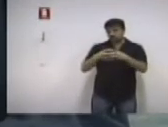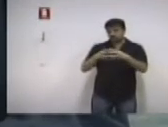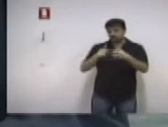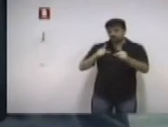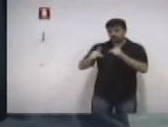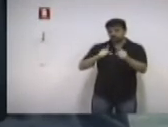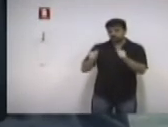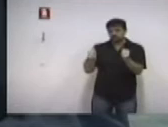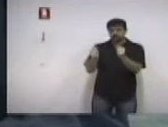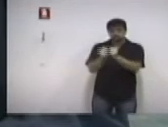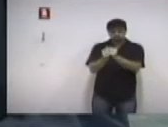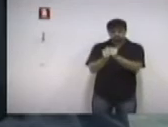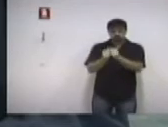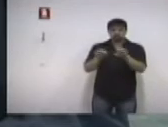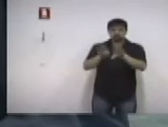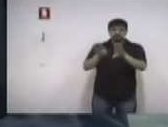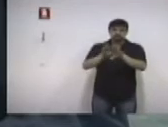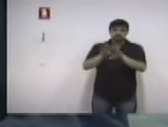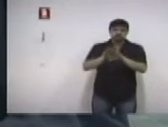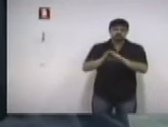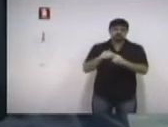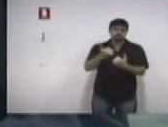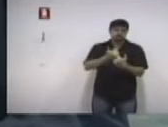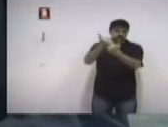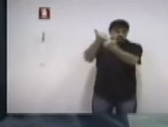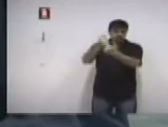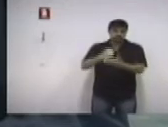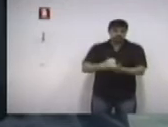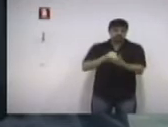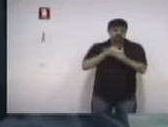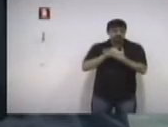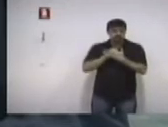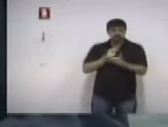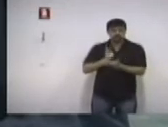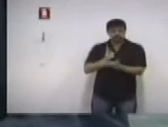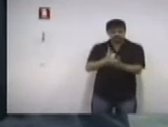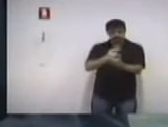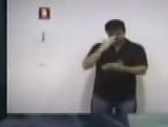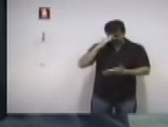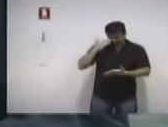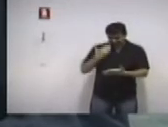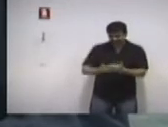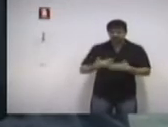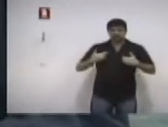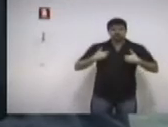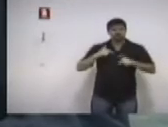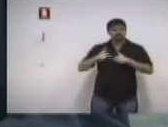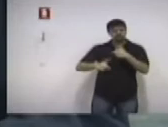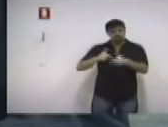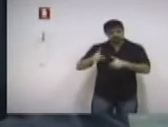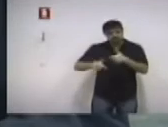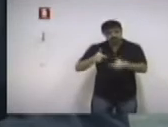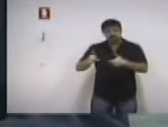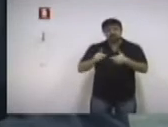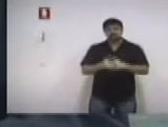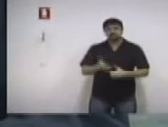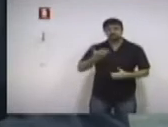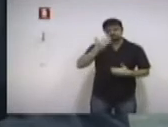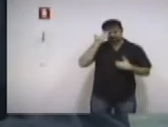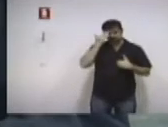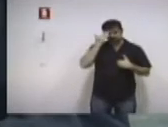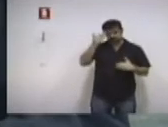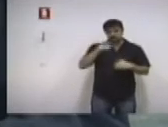trabalho do gabinete aqueles que me apoiam aqueles que acreditam aqueles que Confiam em mim